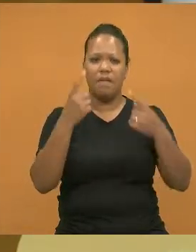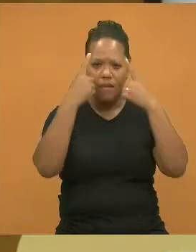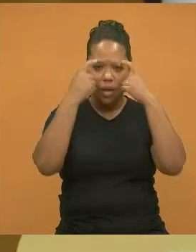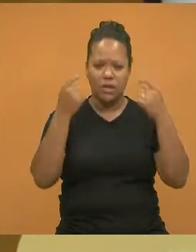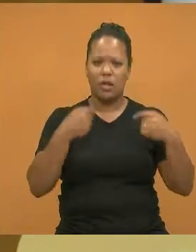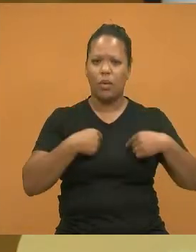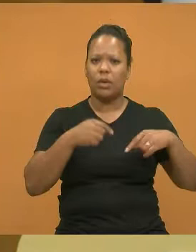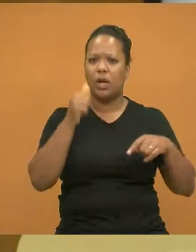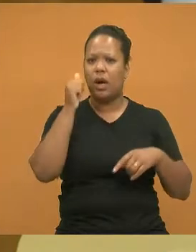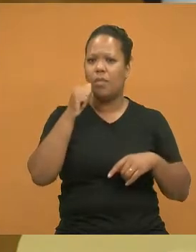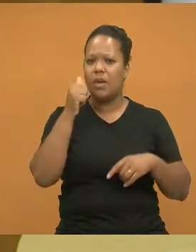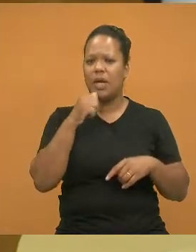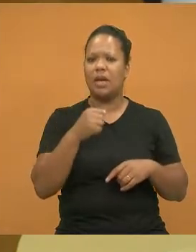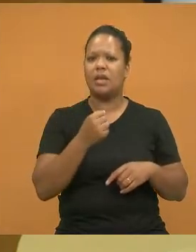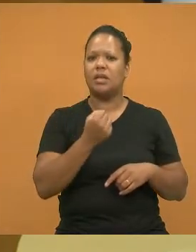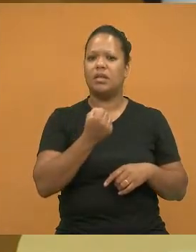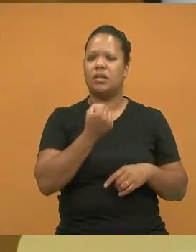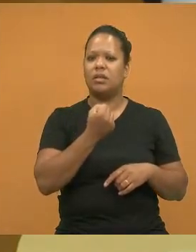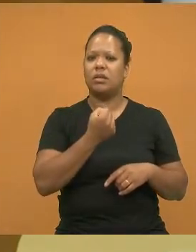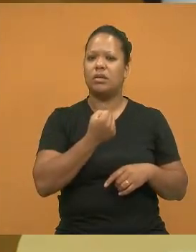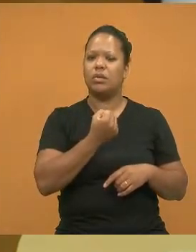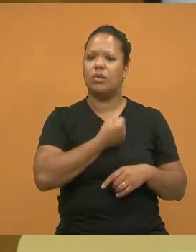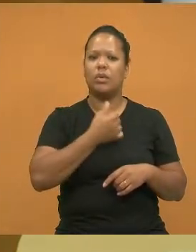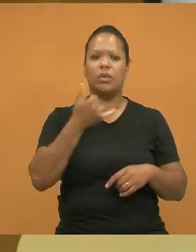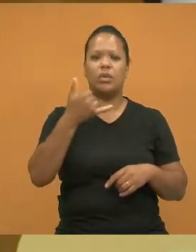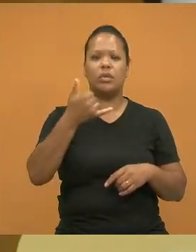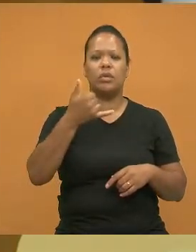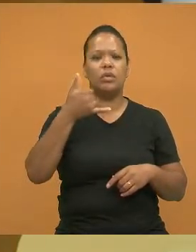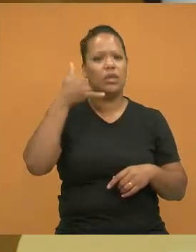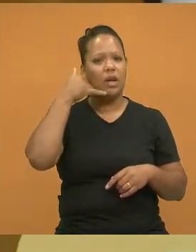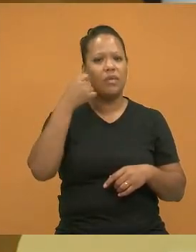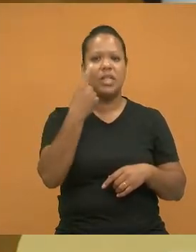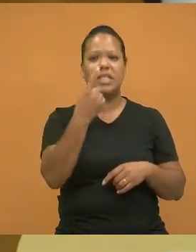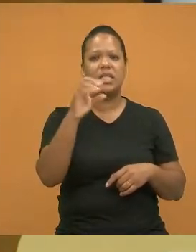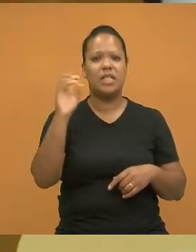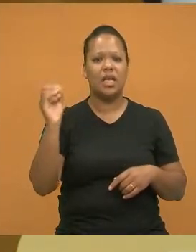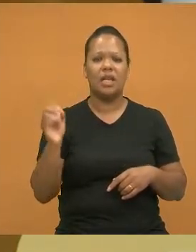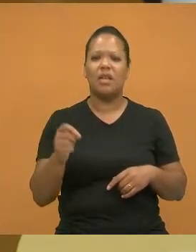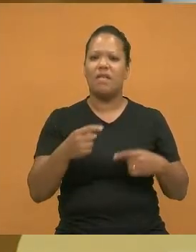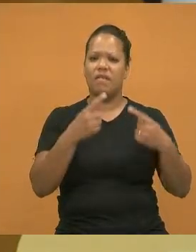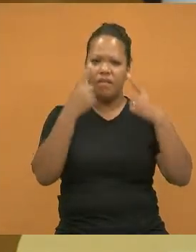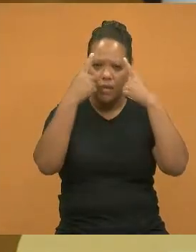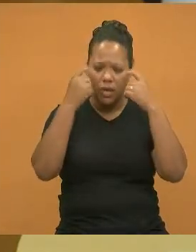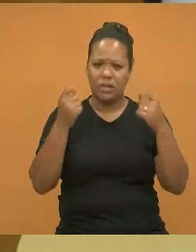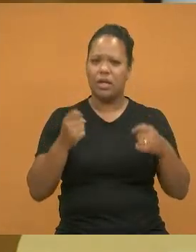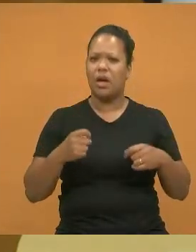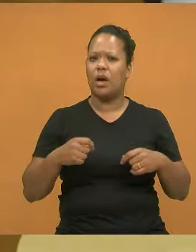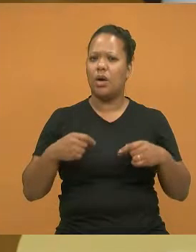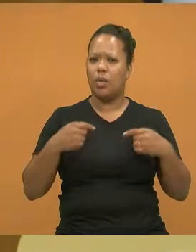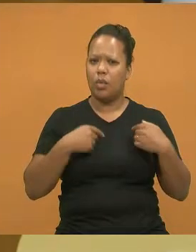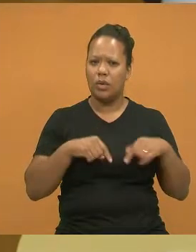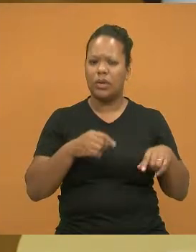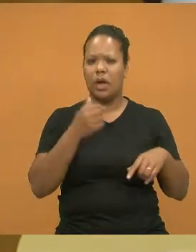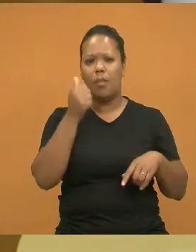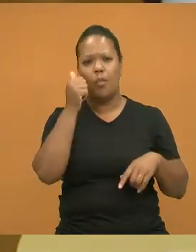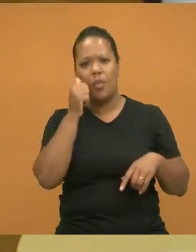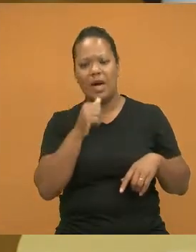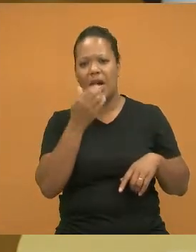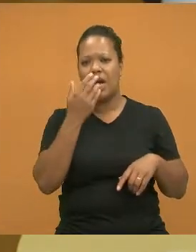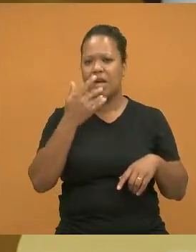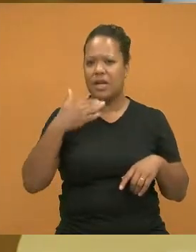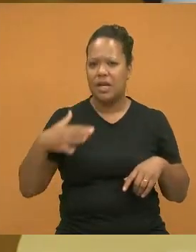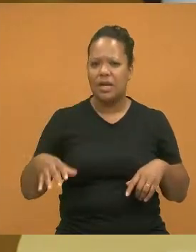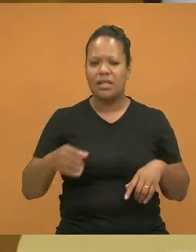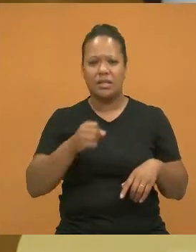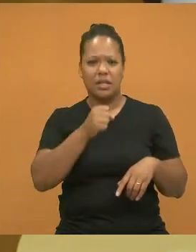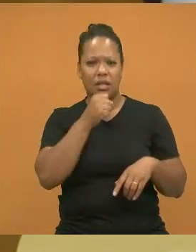Disque 100 é toda a violência contra o ser humano, criança, idoso, Disque 100, Disque 180, e a gente precisa